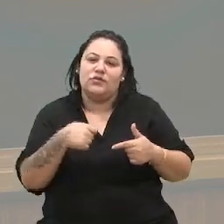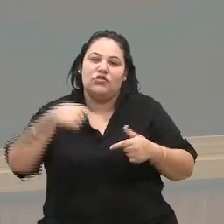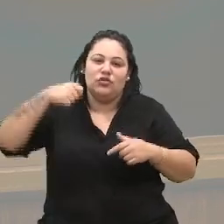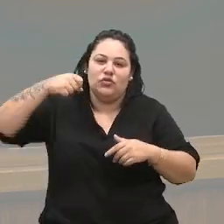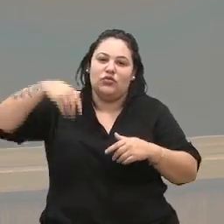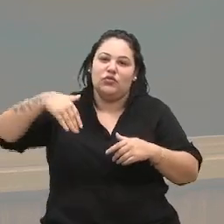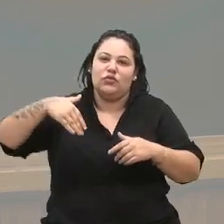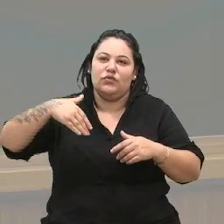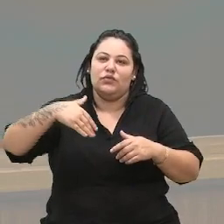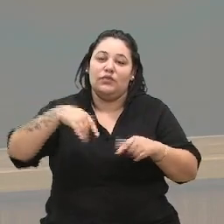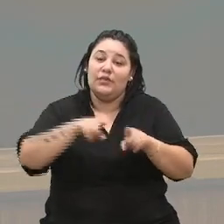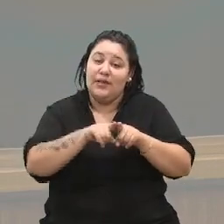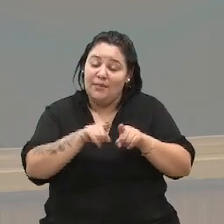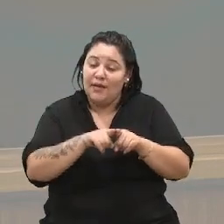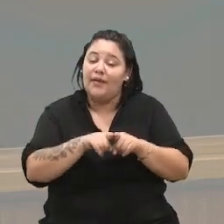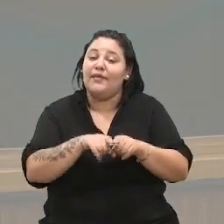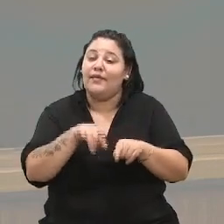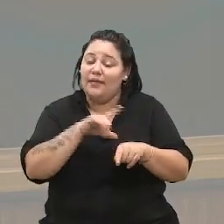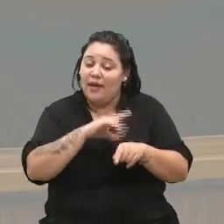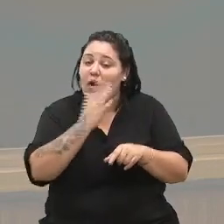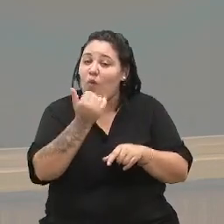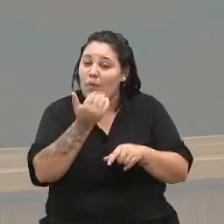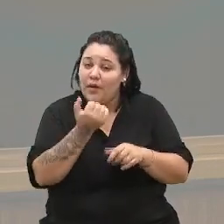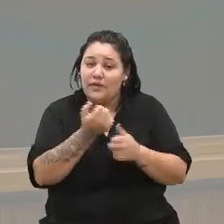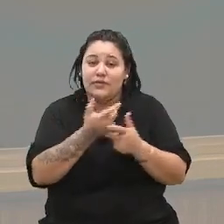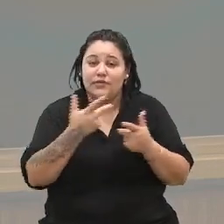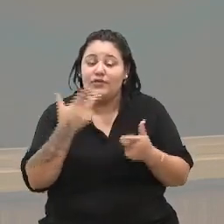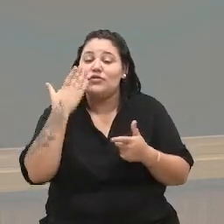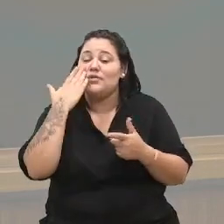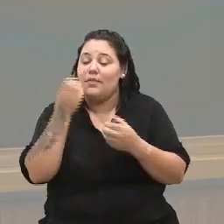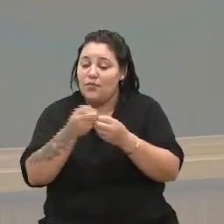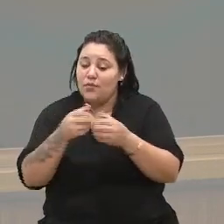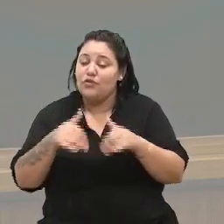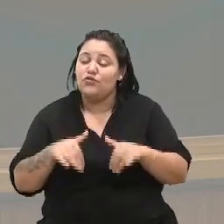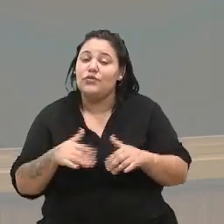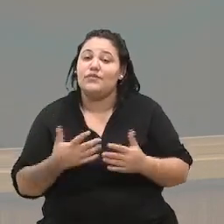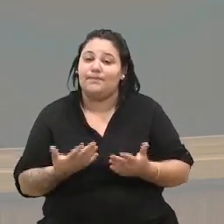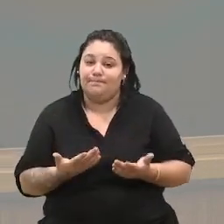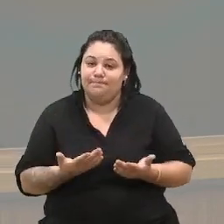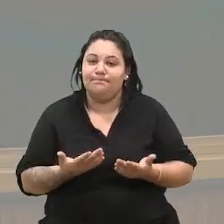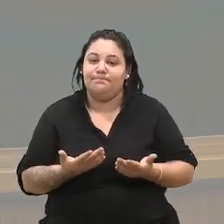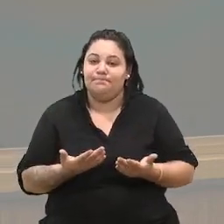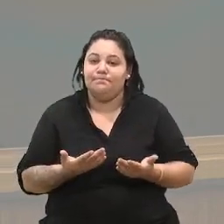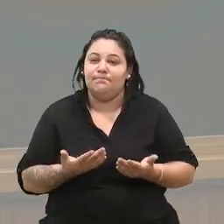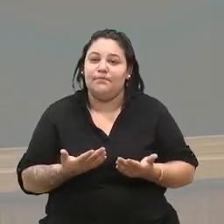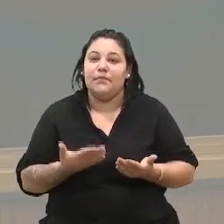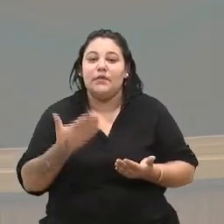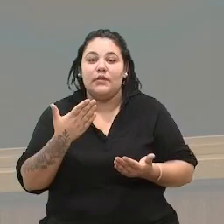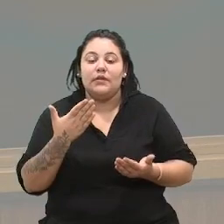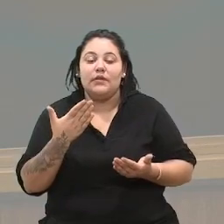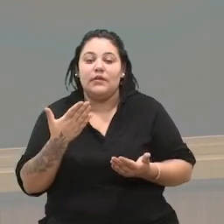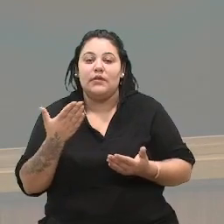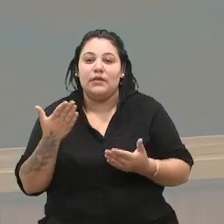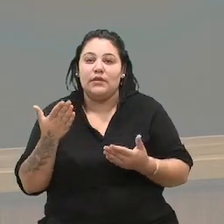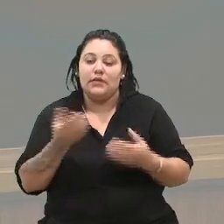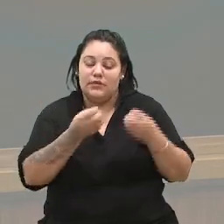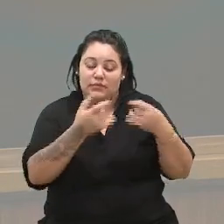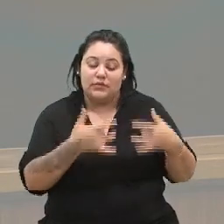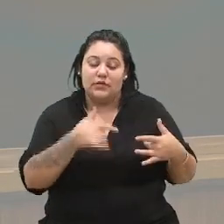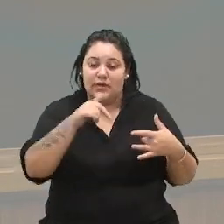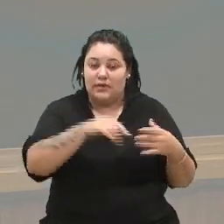das perdas outras que tem, a gente sabe o prejuízo que dá. E trazendo aqui para a nossa cidade,